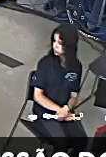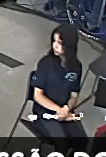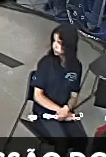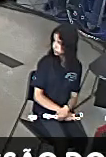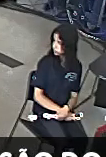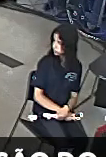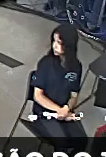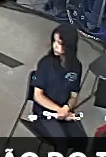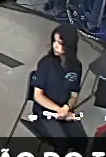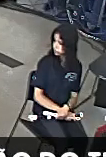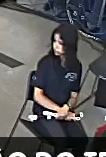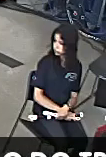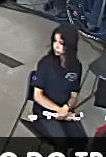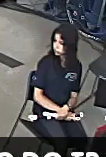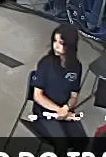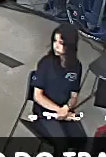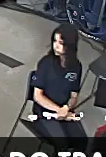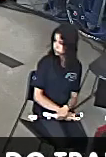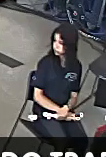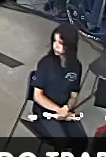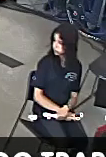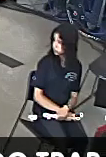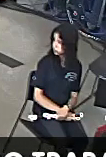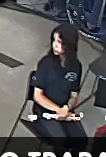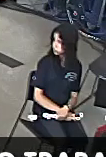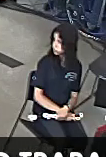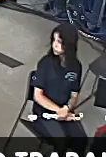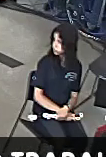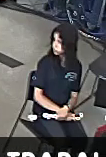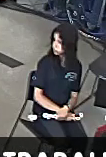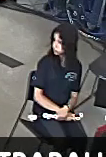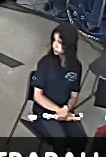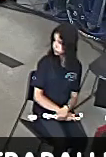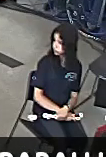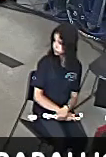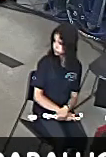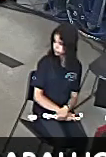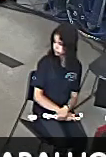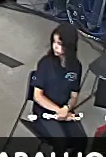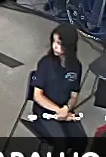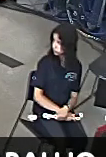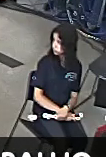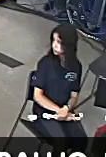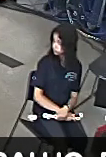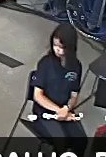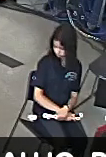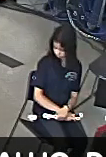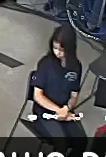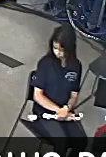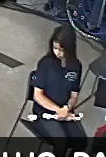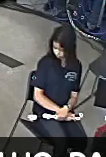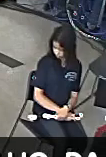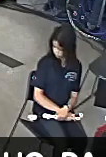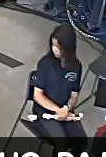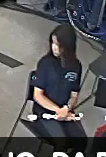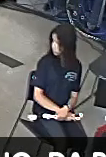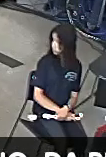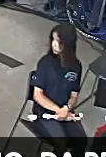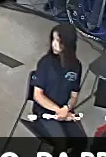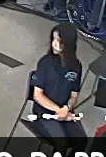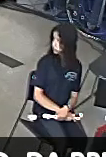prazer desmedido, a moda, a beleza, tudo isso vai nos levando a um egocentrismo,